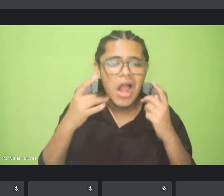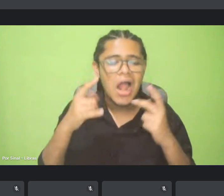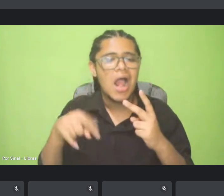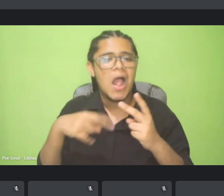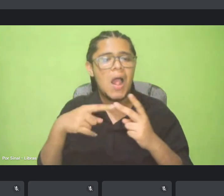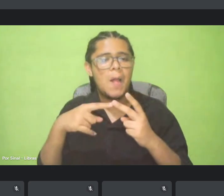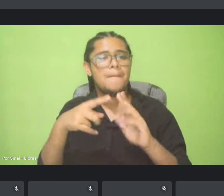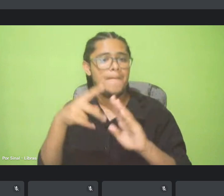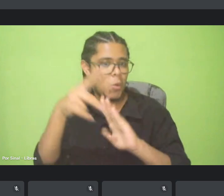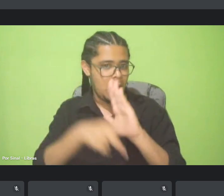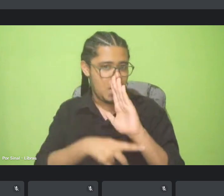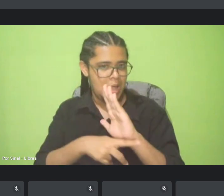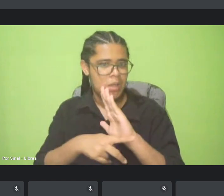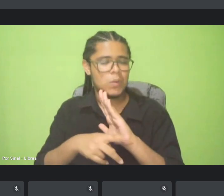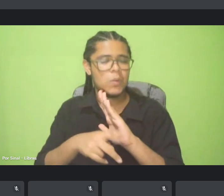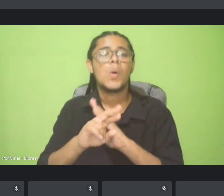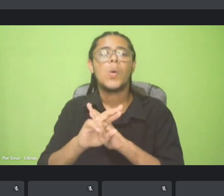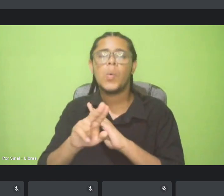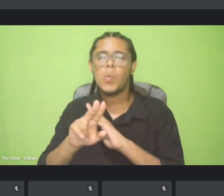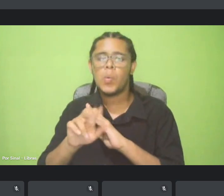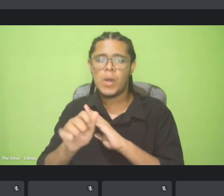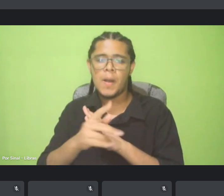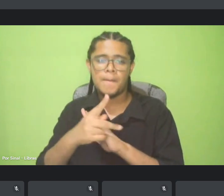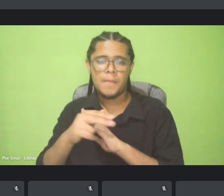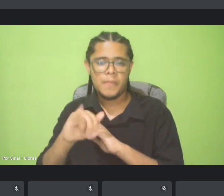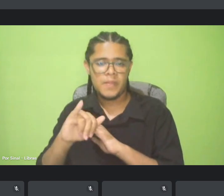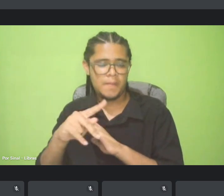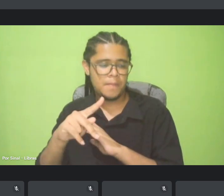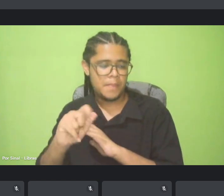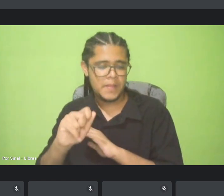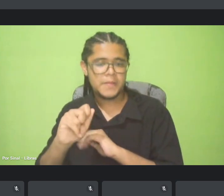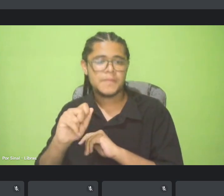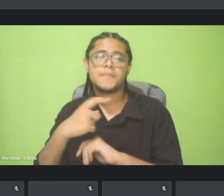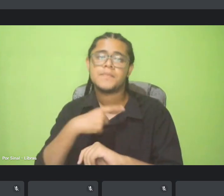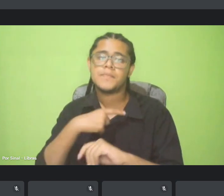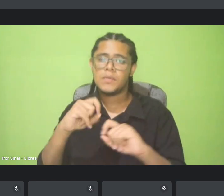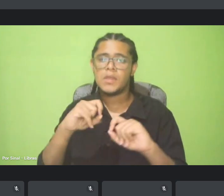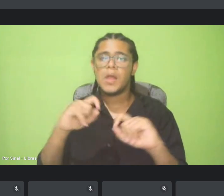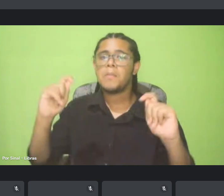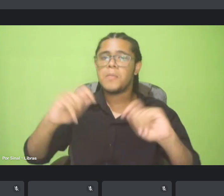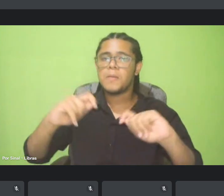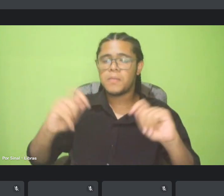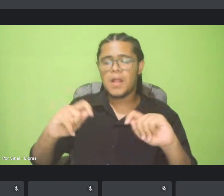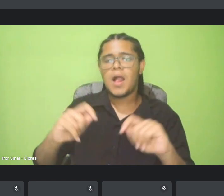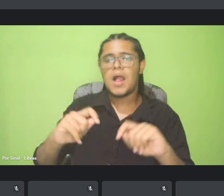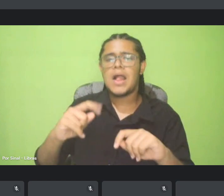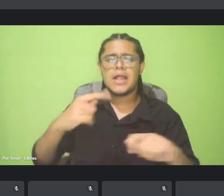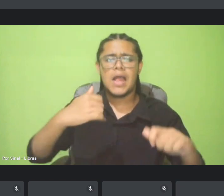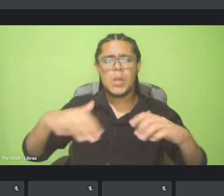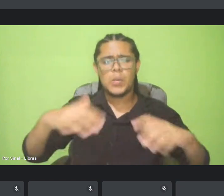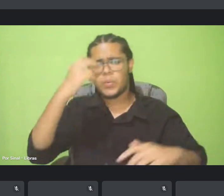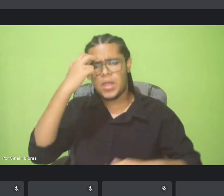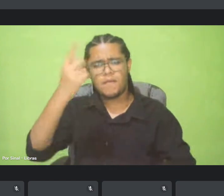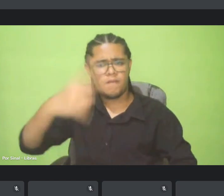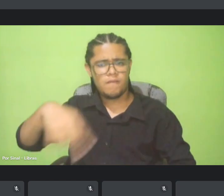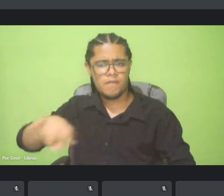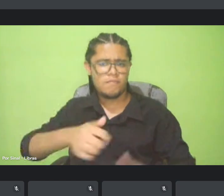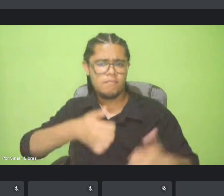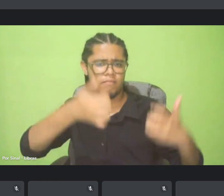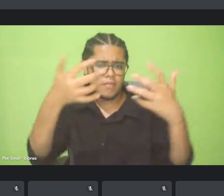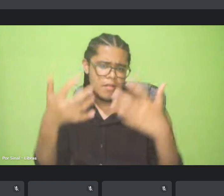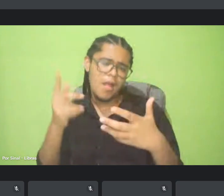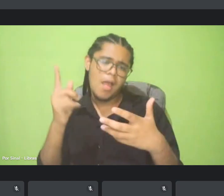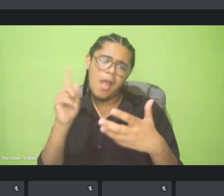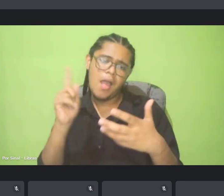é dentro desses 10%. A possibilidade de ações culturais que vocês colocaram, por exemplo, a marcha,